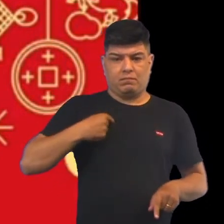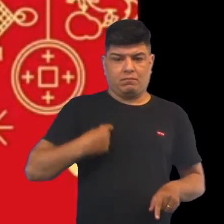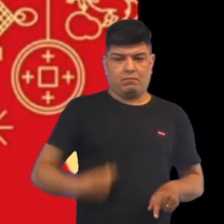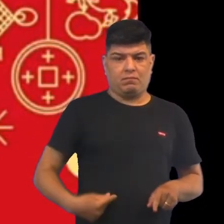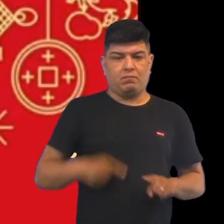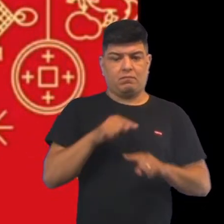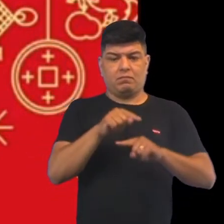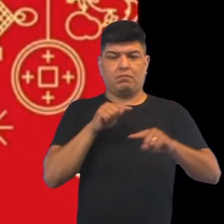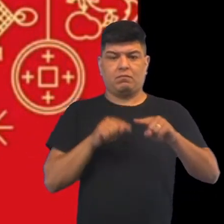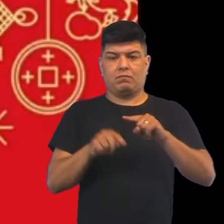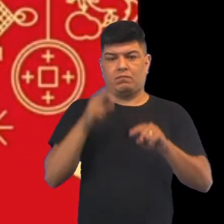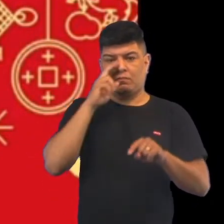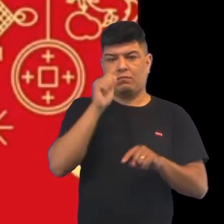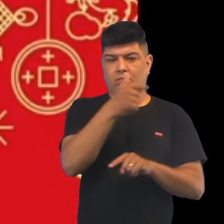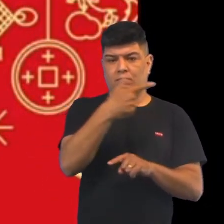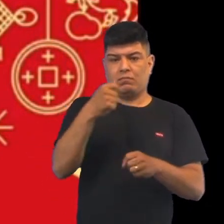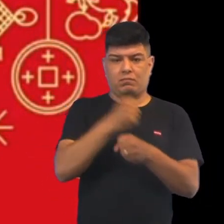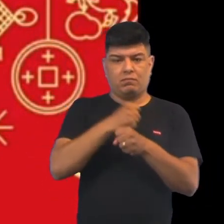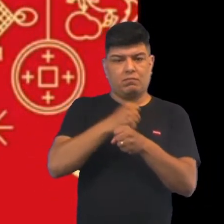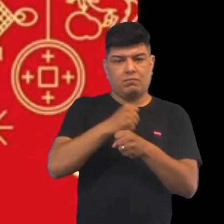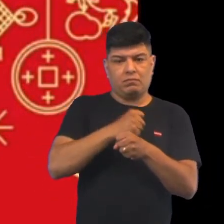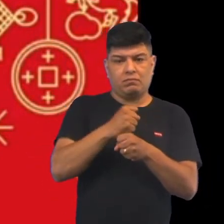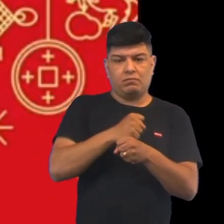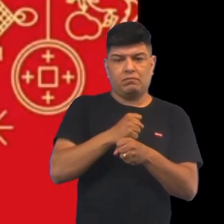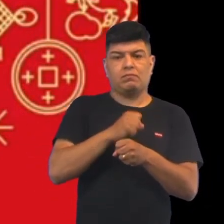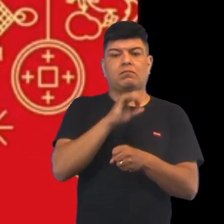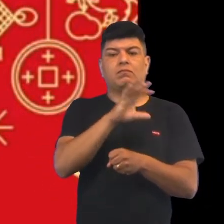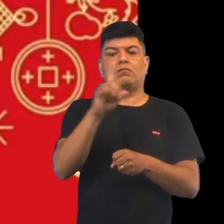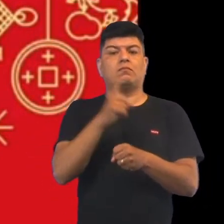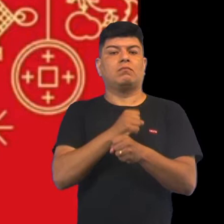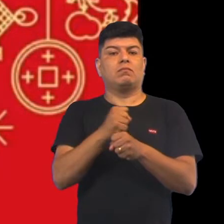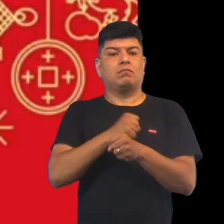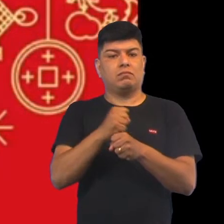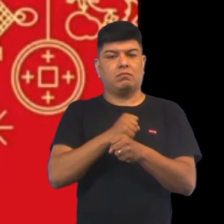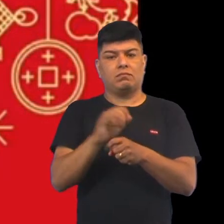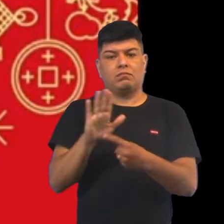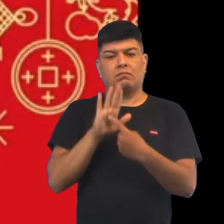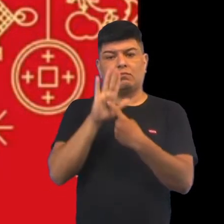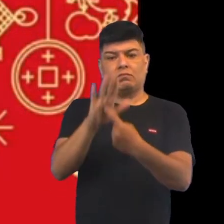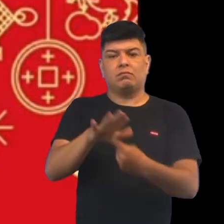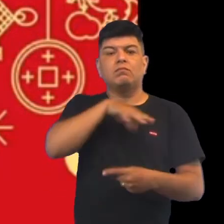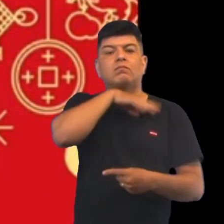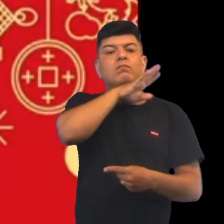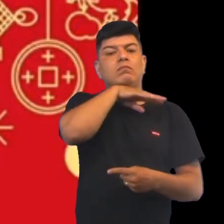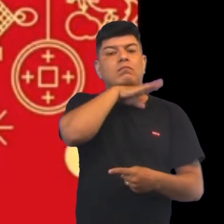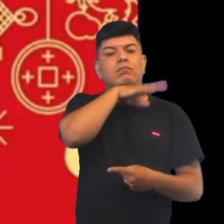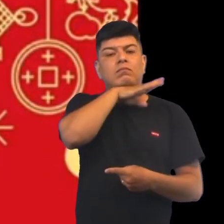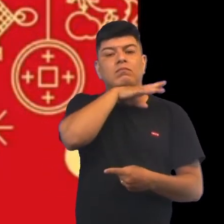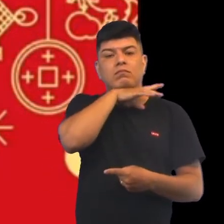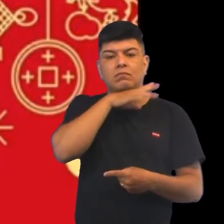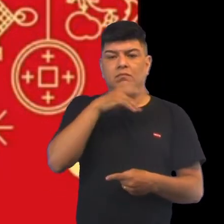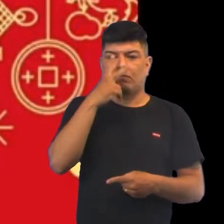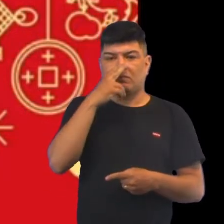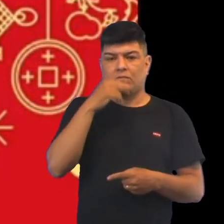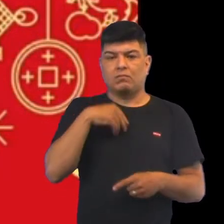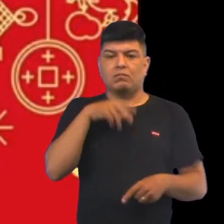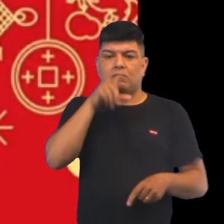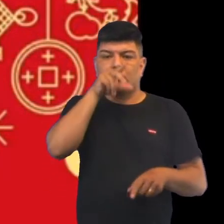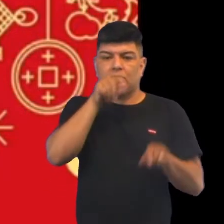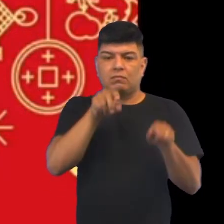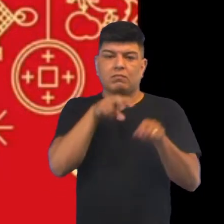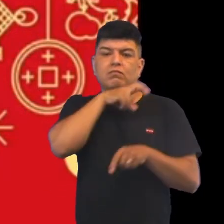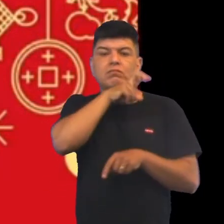em ciclos de 12 anos. Cada ano é representado por um animal: o dragão,